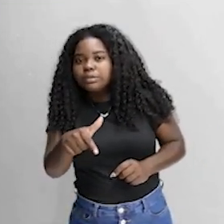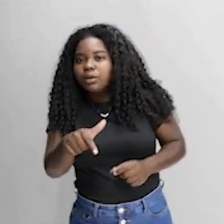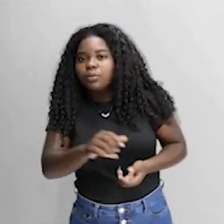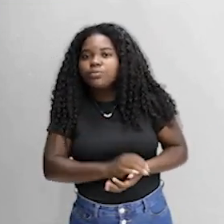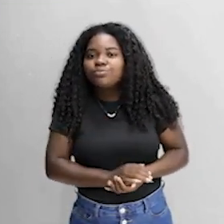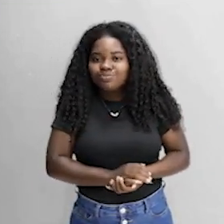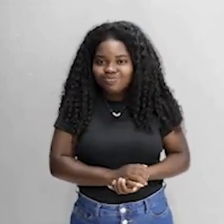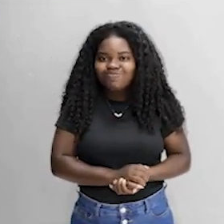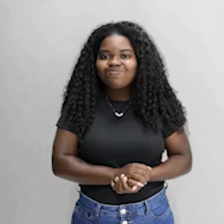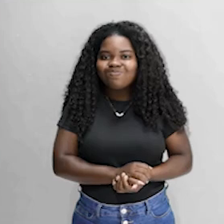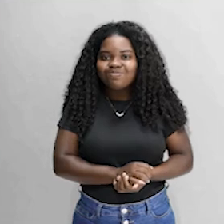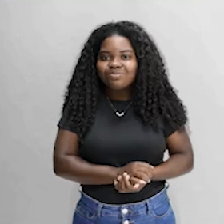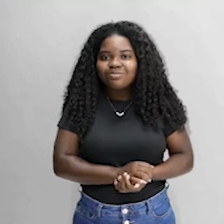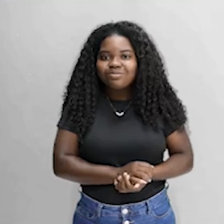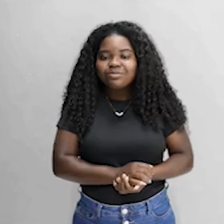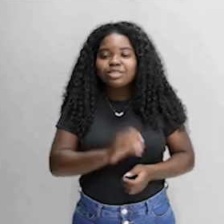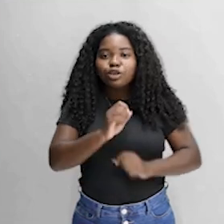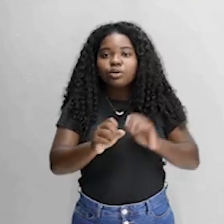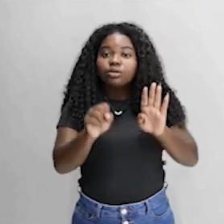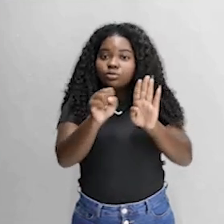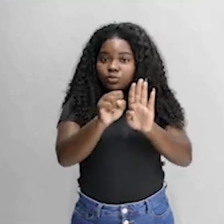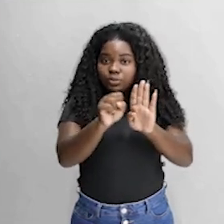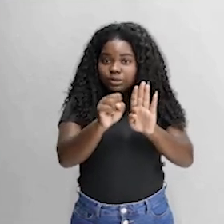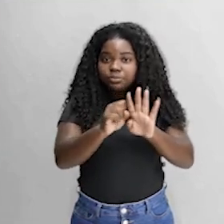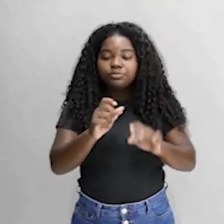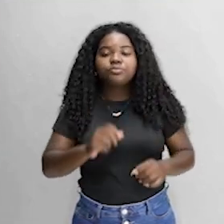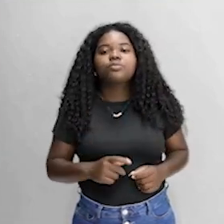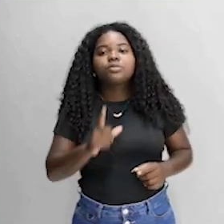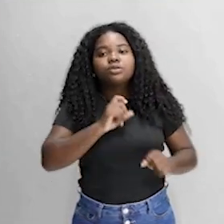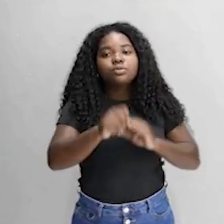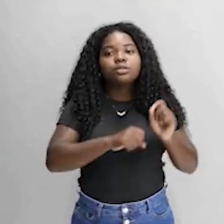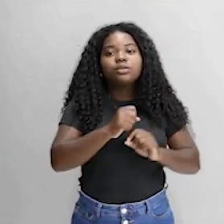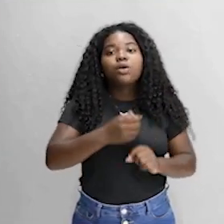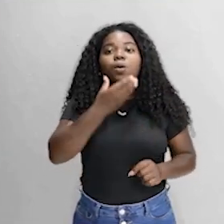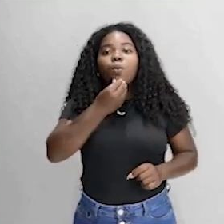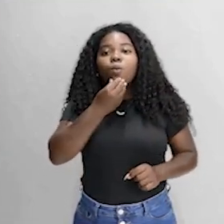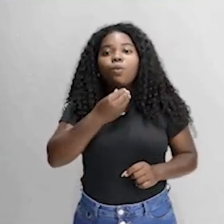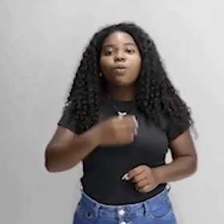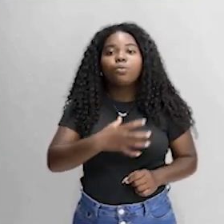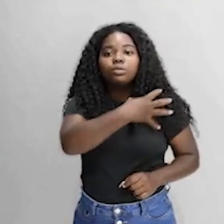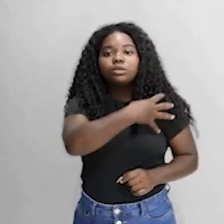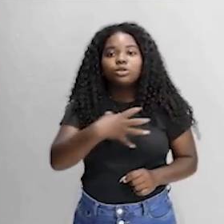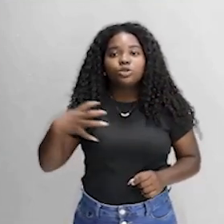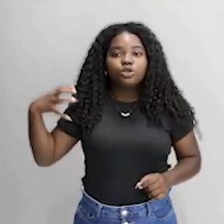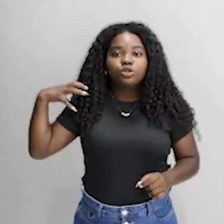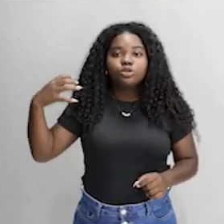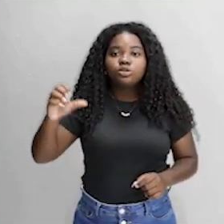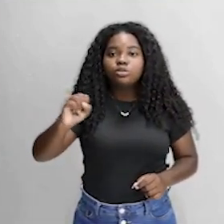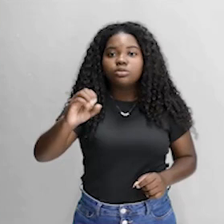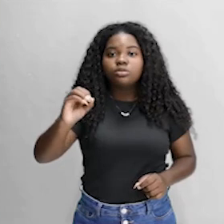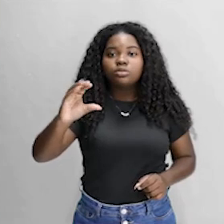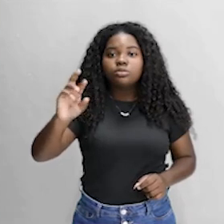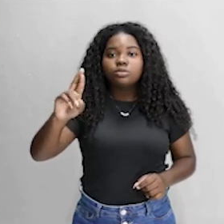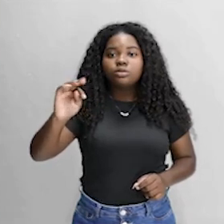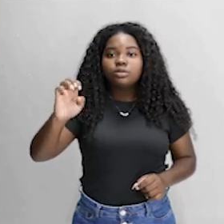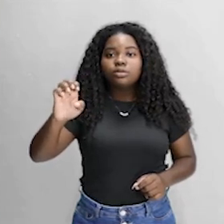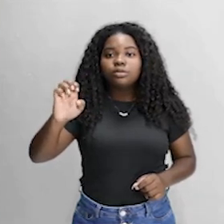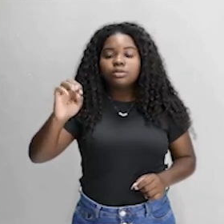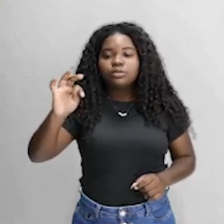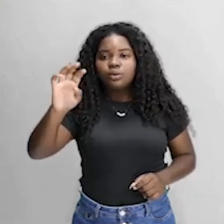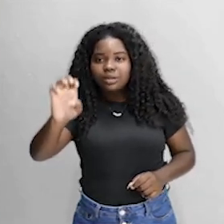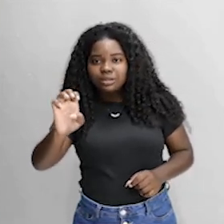substantivados. Então eu tenho, olha, Sócrates, mortal, homem, ok? Então aqui eu tenho a primeira